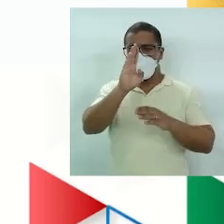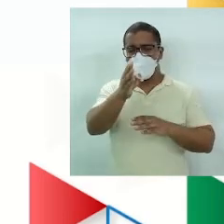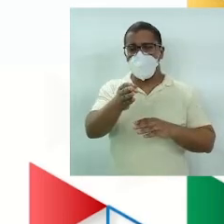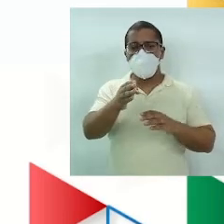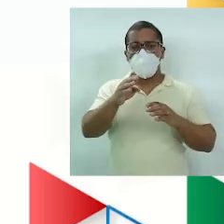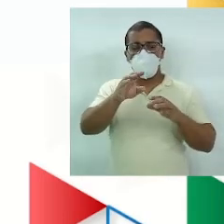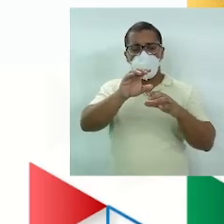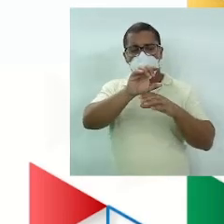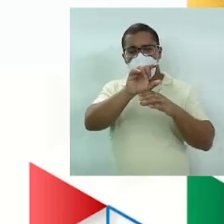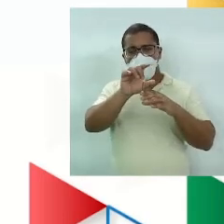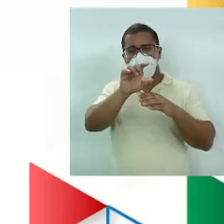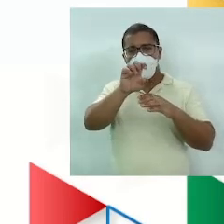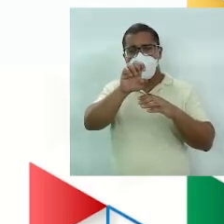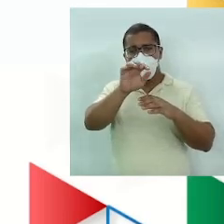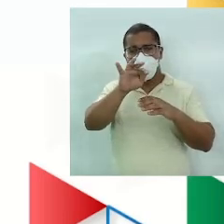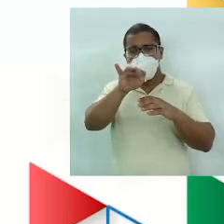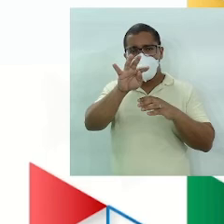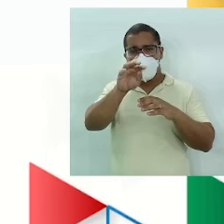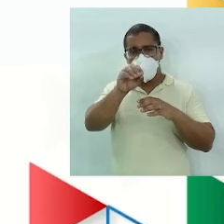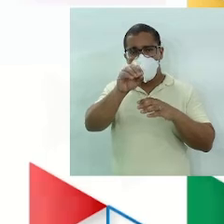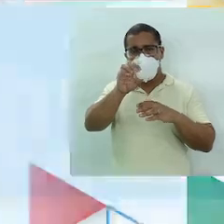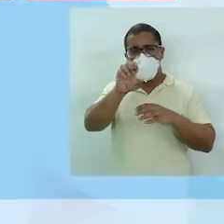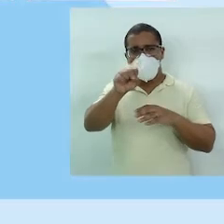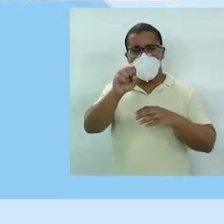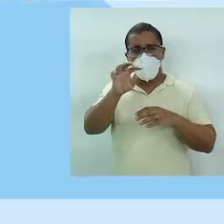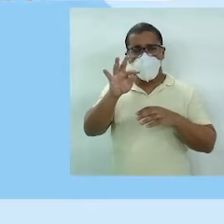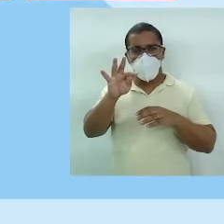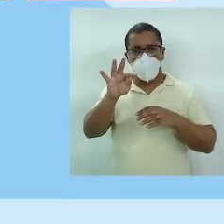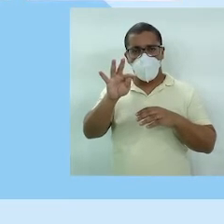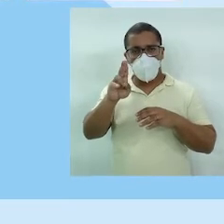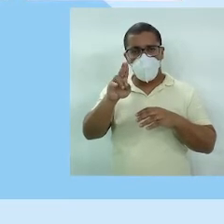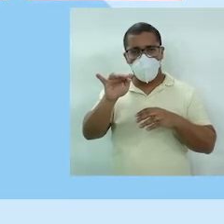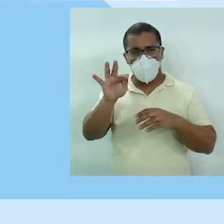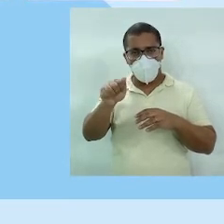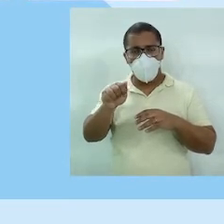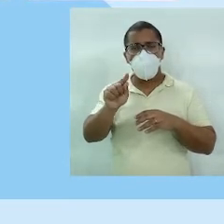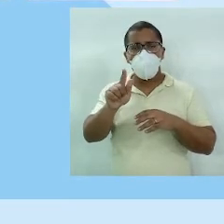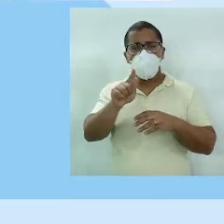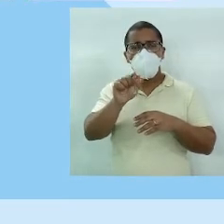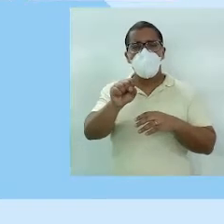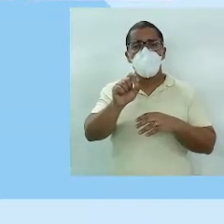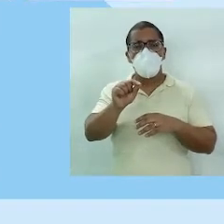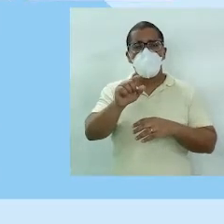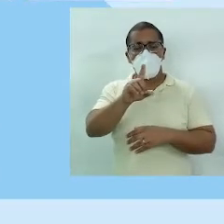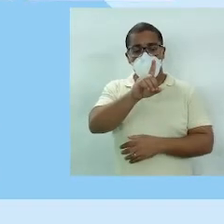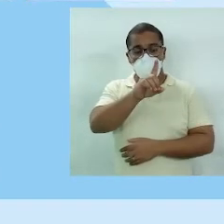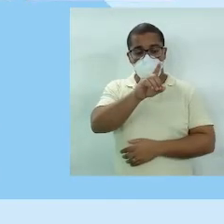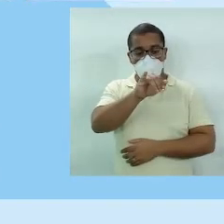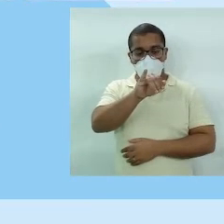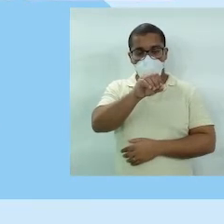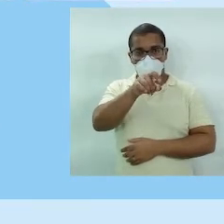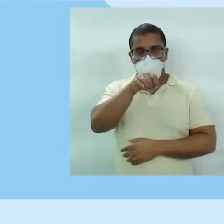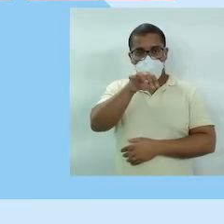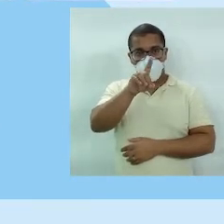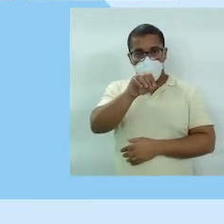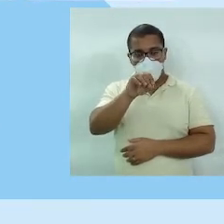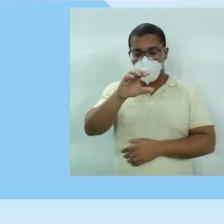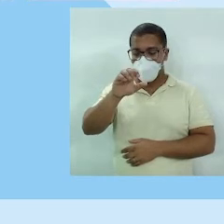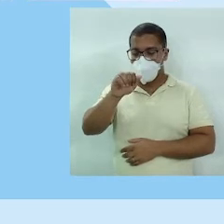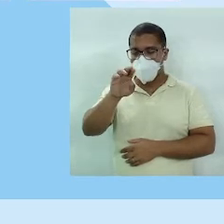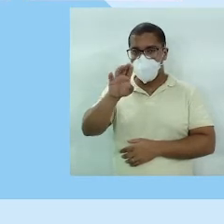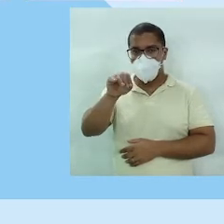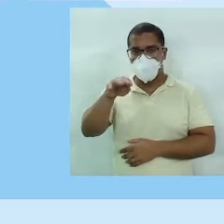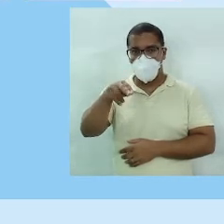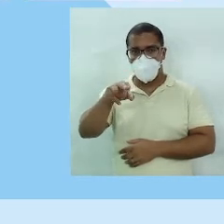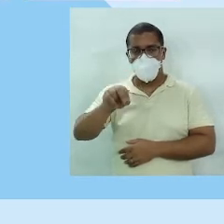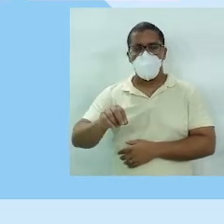nós observarmos, é o dióxido de carbono, não é? Porque é o principal gás responsável pelo efeito estufa. Ele é gerado por